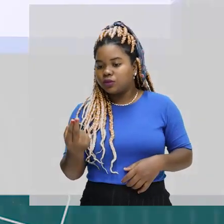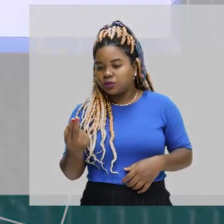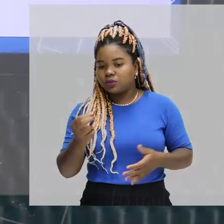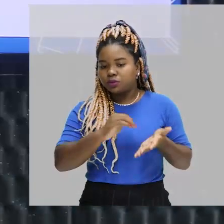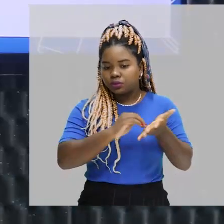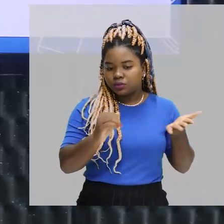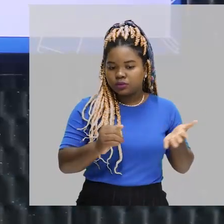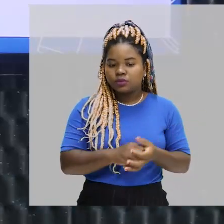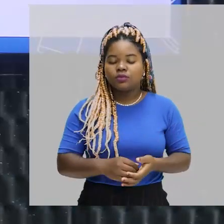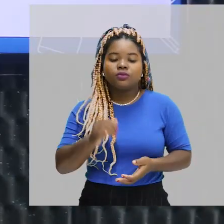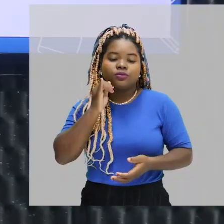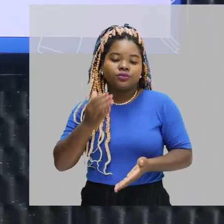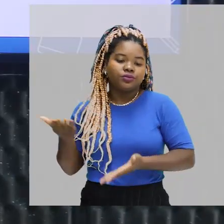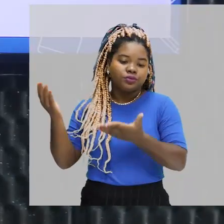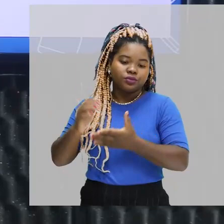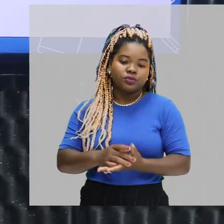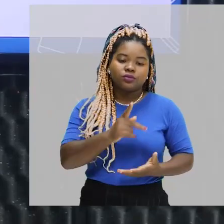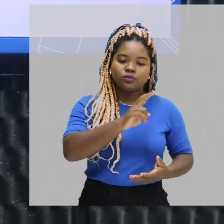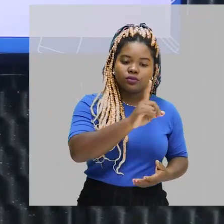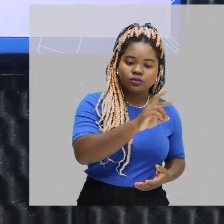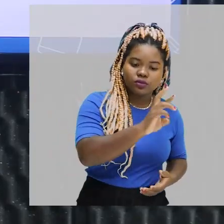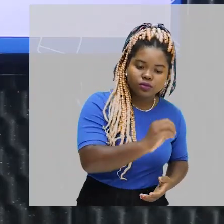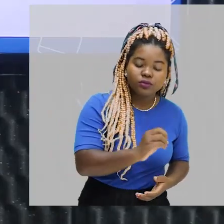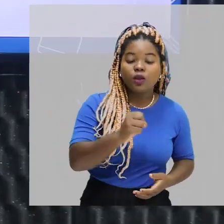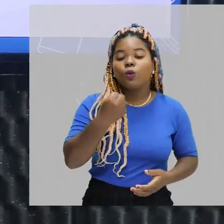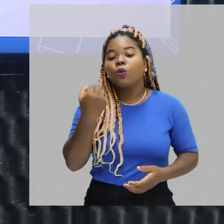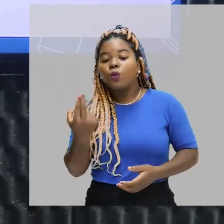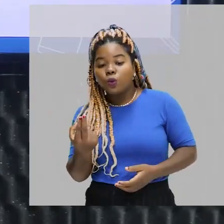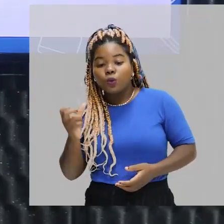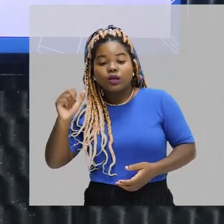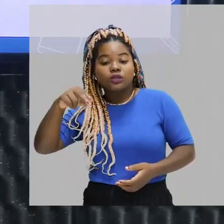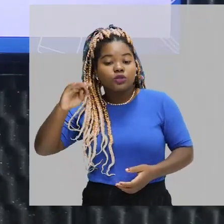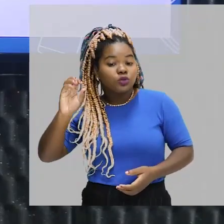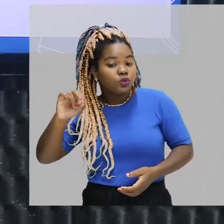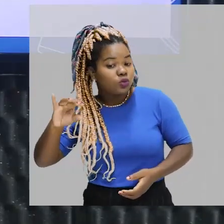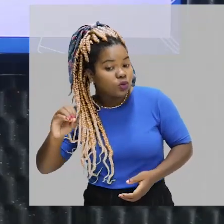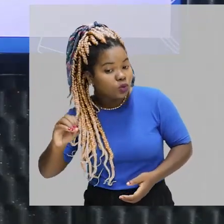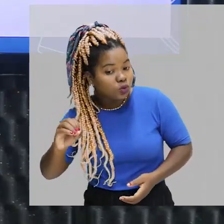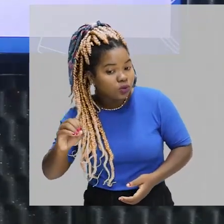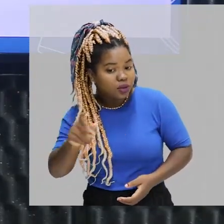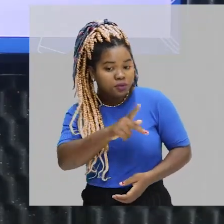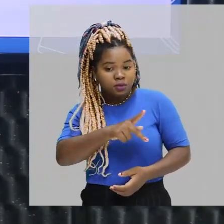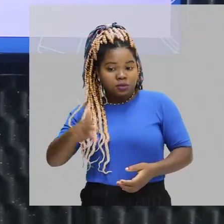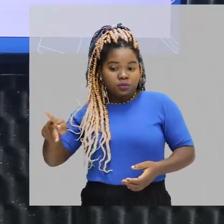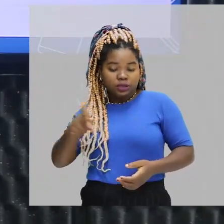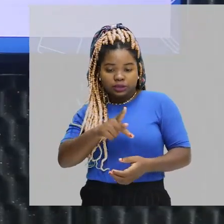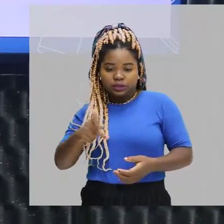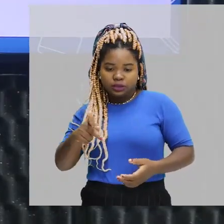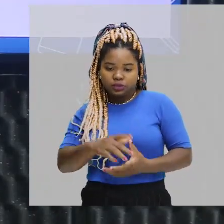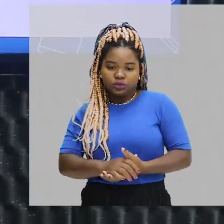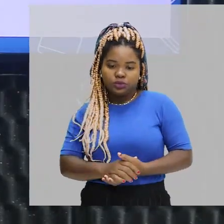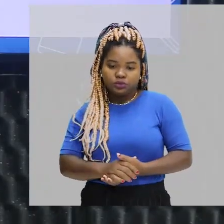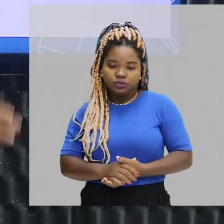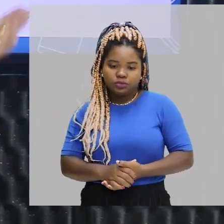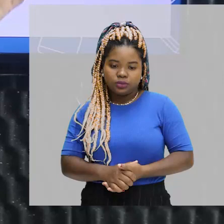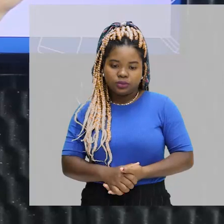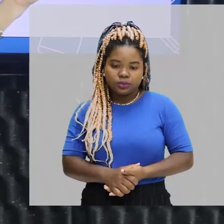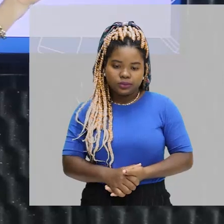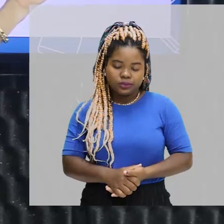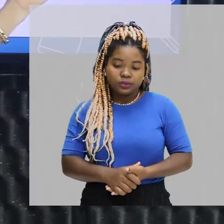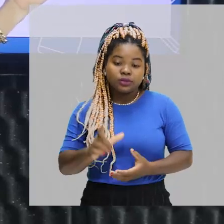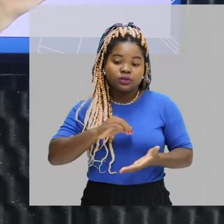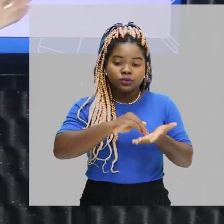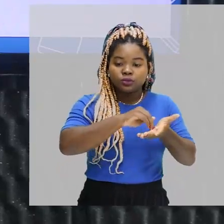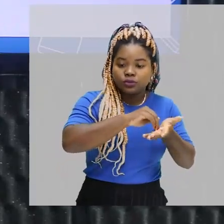Olha só. Pedro ou Antônio será o presidente do clube. Ou seja, quem vai ser o presidente? Ou Pedro ou Antônio. Há